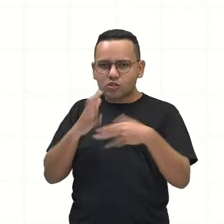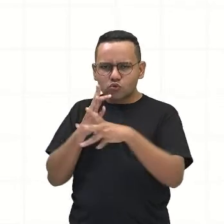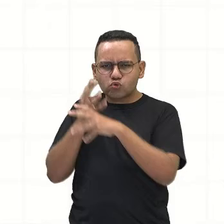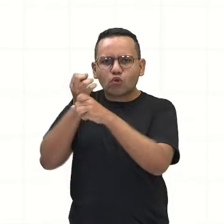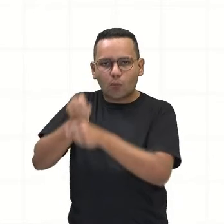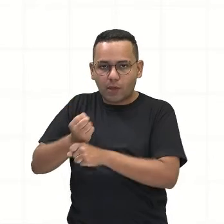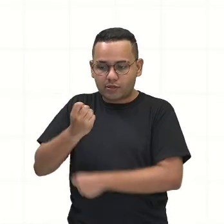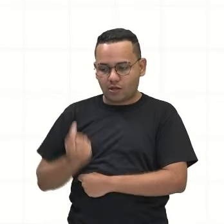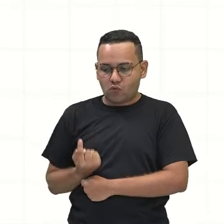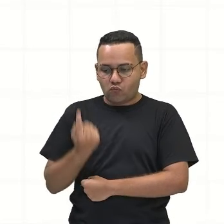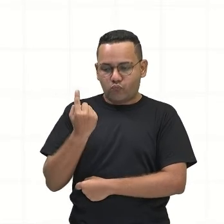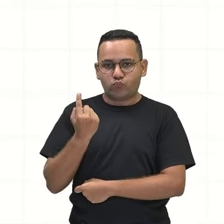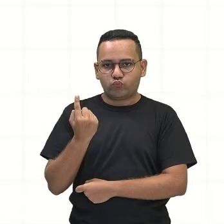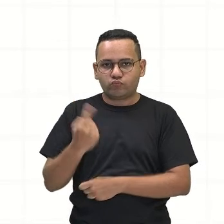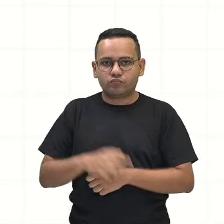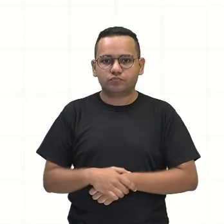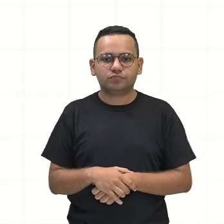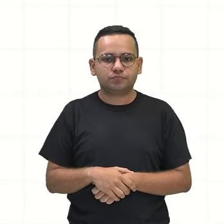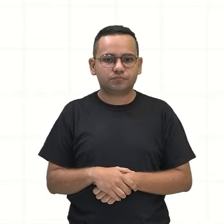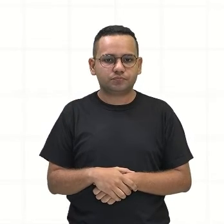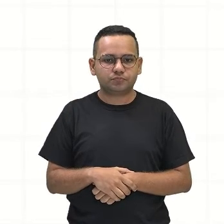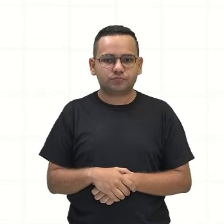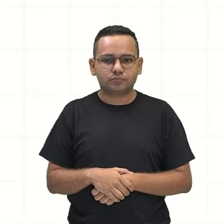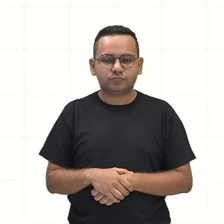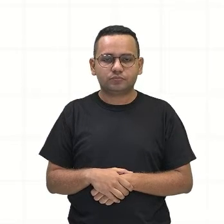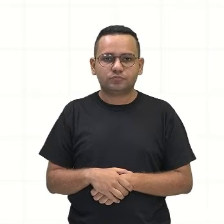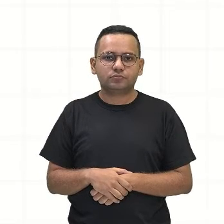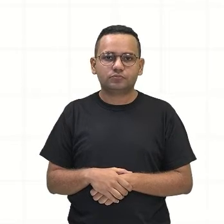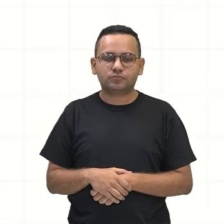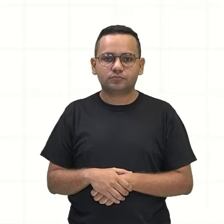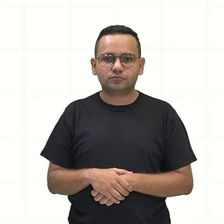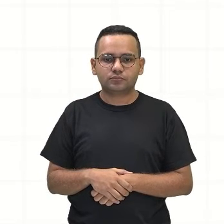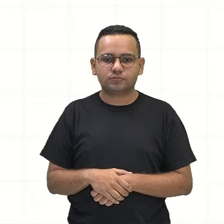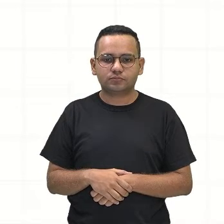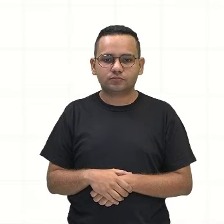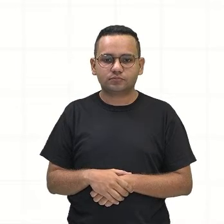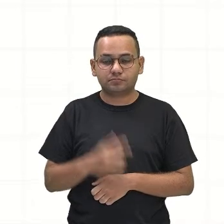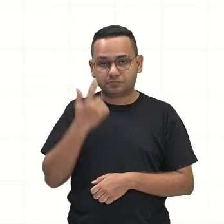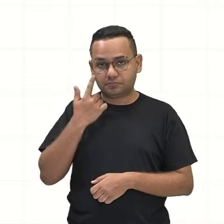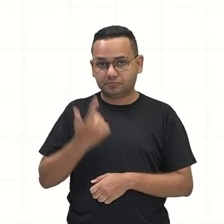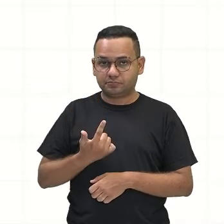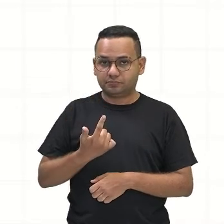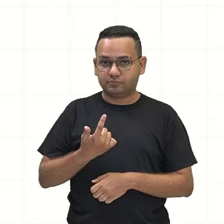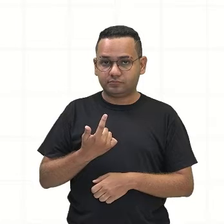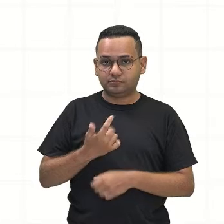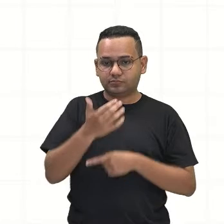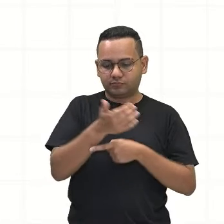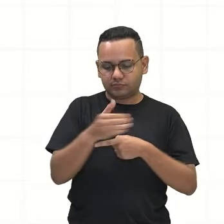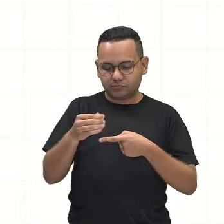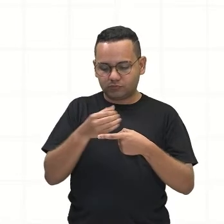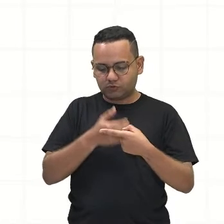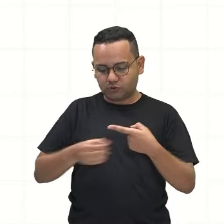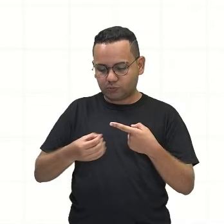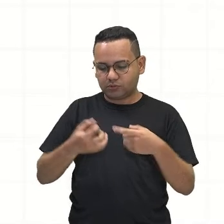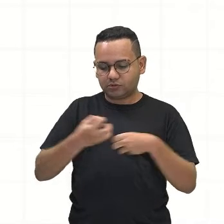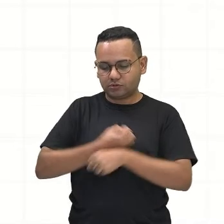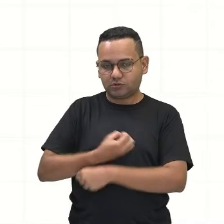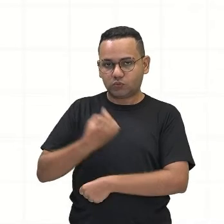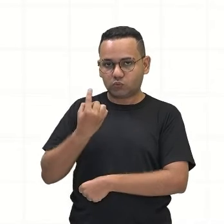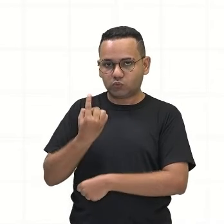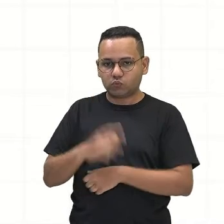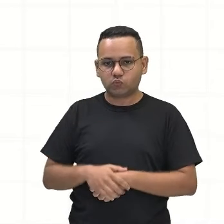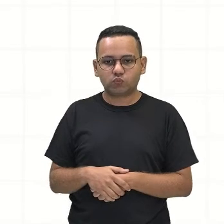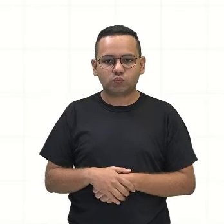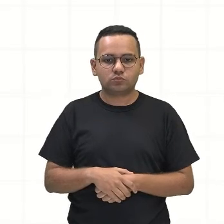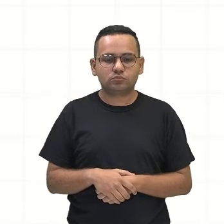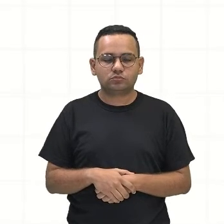1, né? Aqui a gente deu 100 sobre 100, que também é 1.